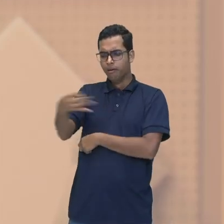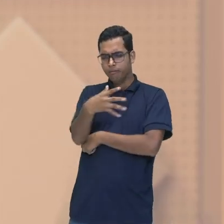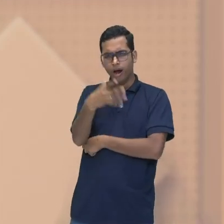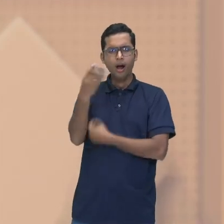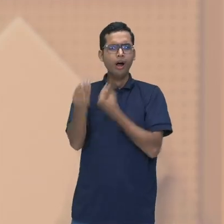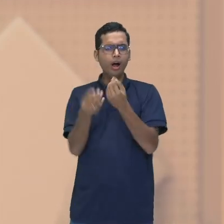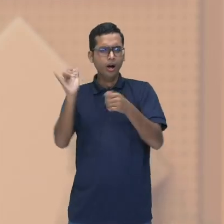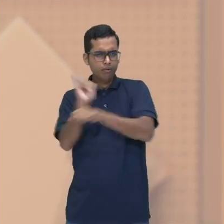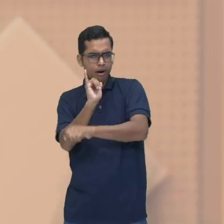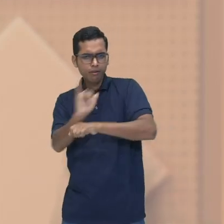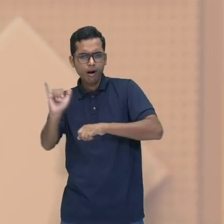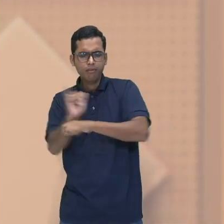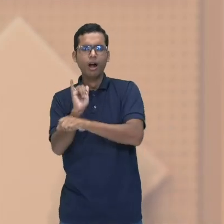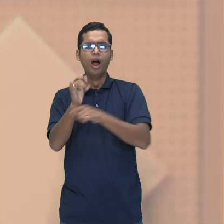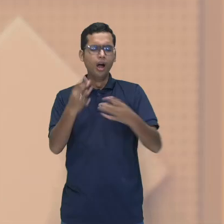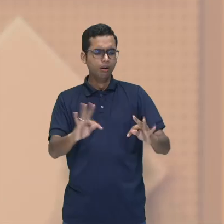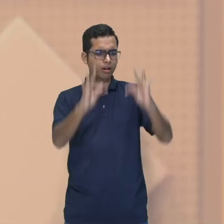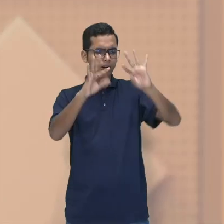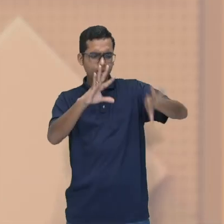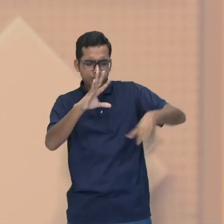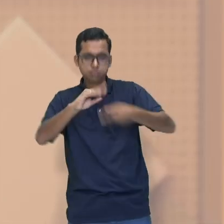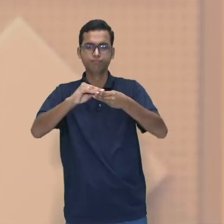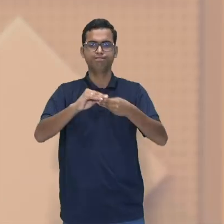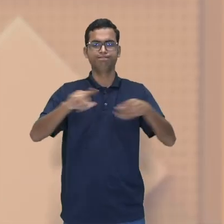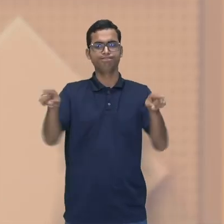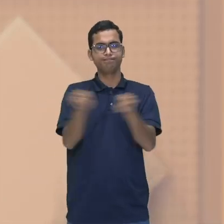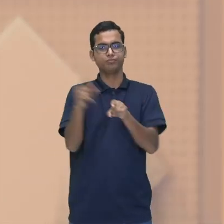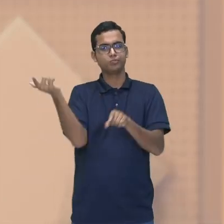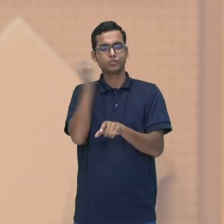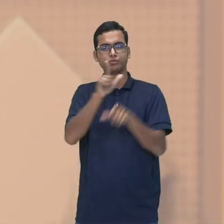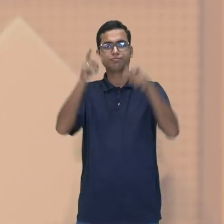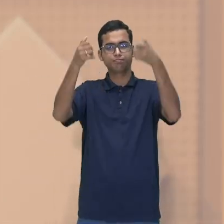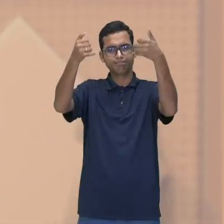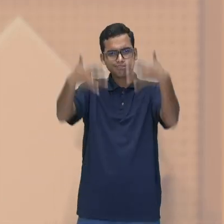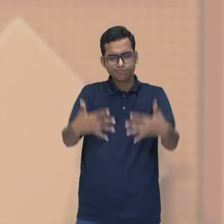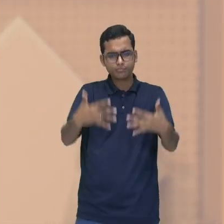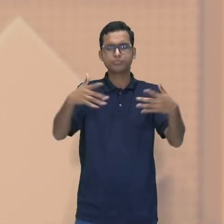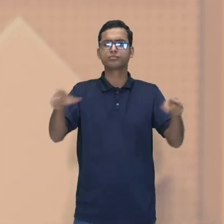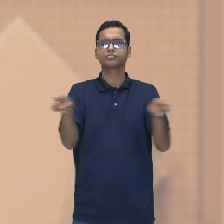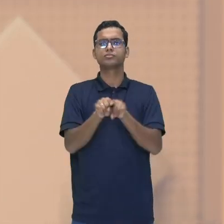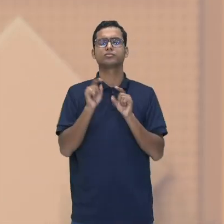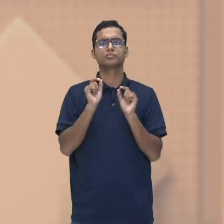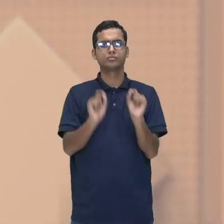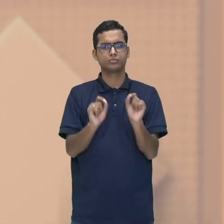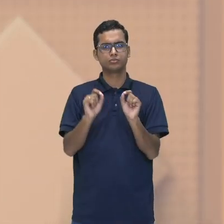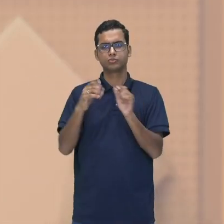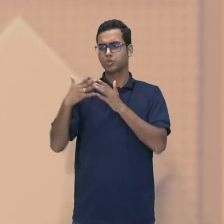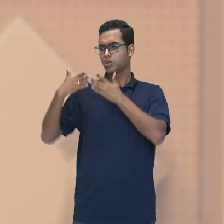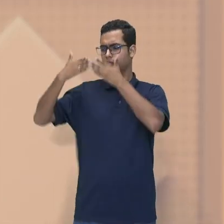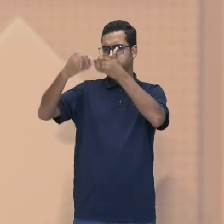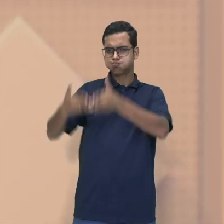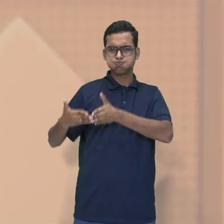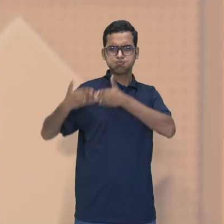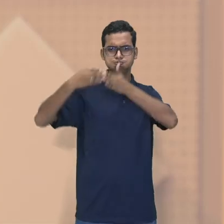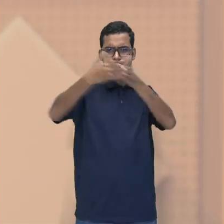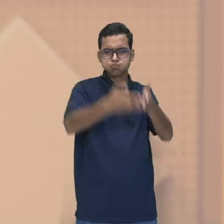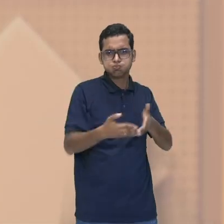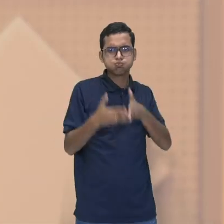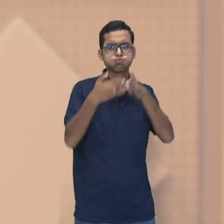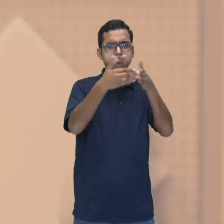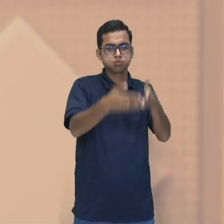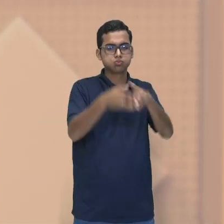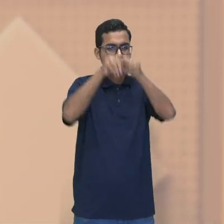como ferramentas tecnológicas para eles, para explicar realmente a questão das grandes navegações, né? A questão